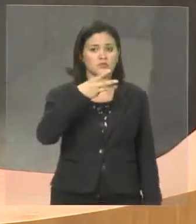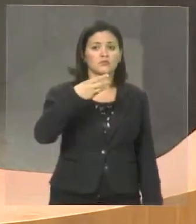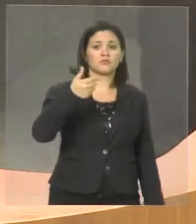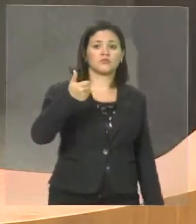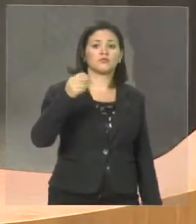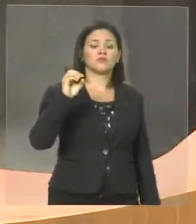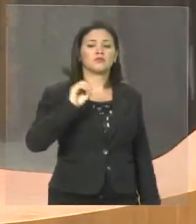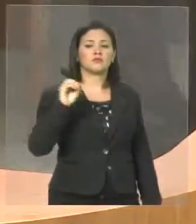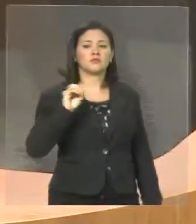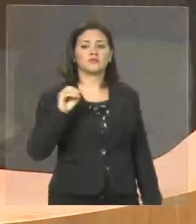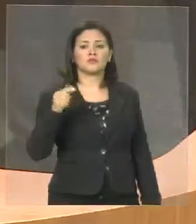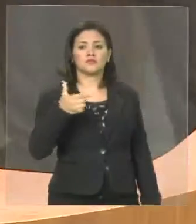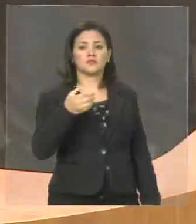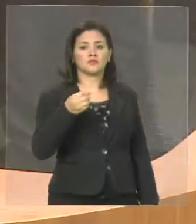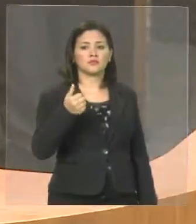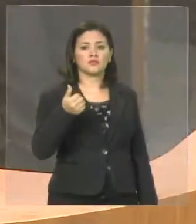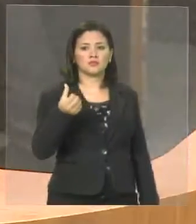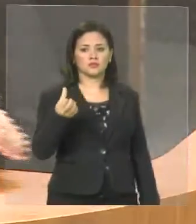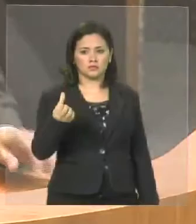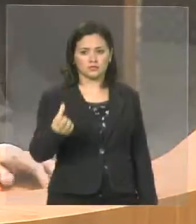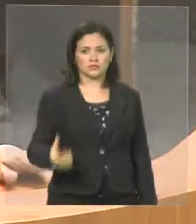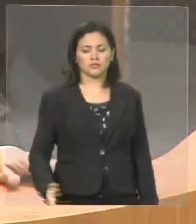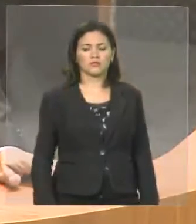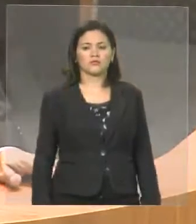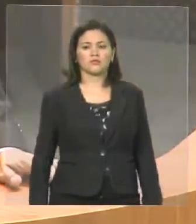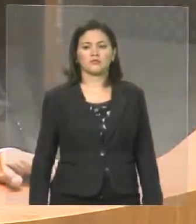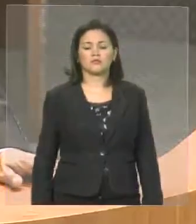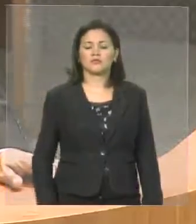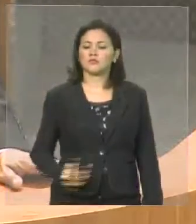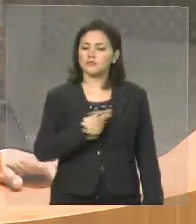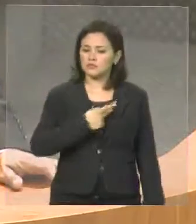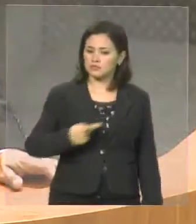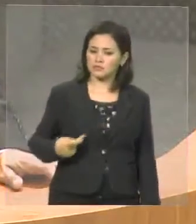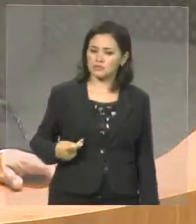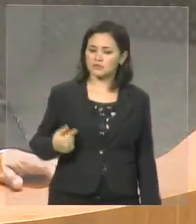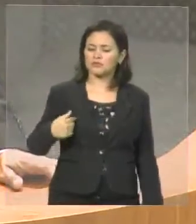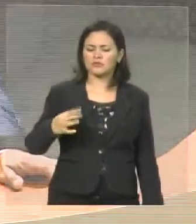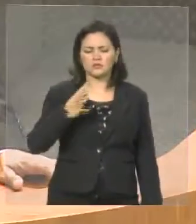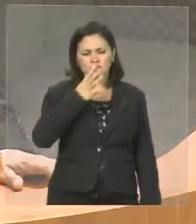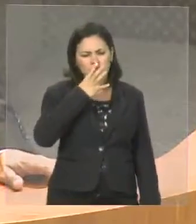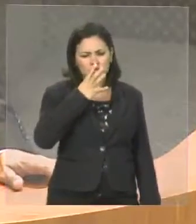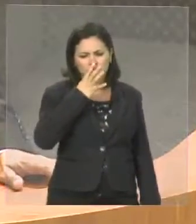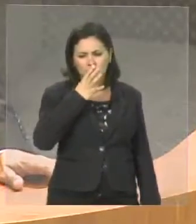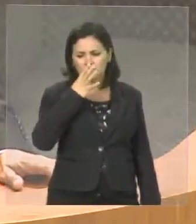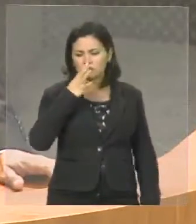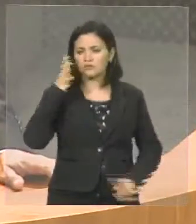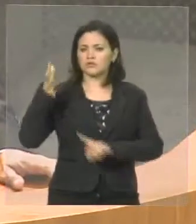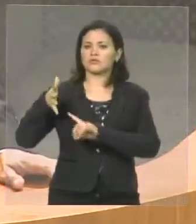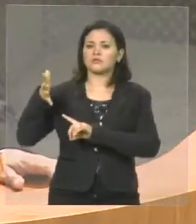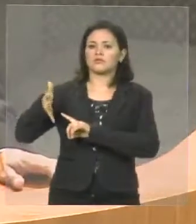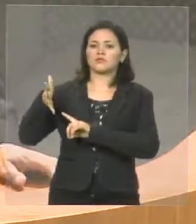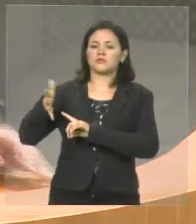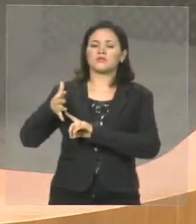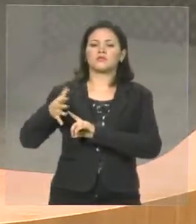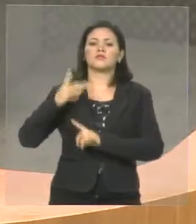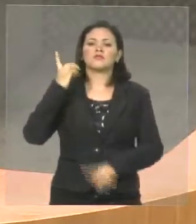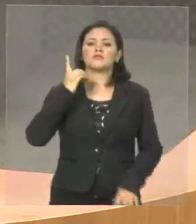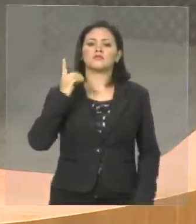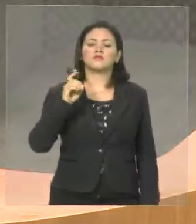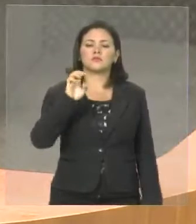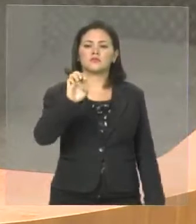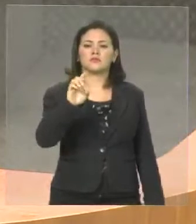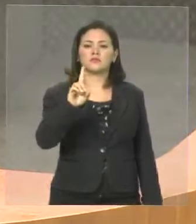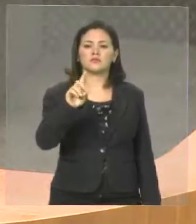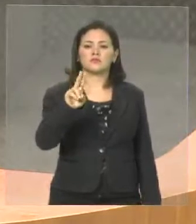2016. Senhor presidente, acompanhei atentamente o pronunciamento do deputado Eduardo Braide.